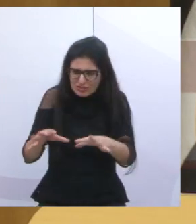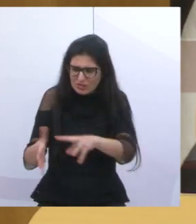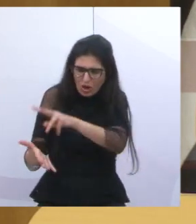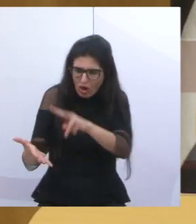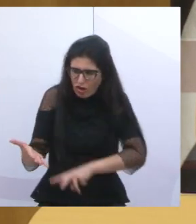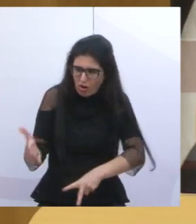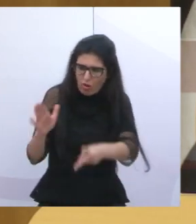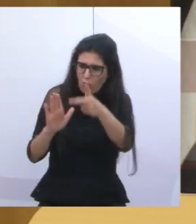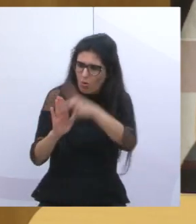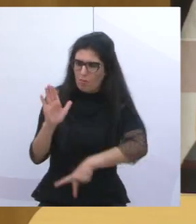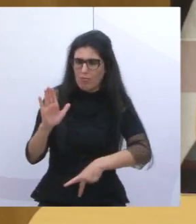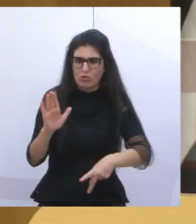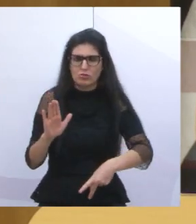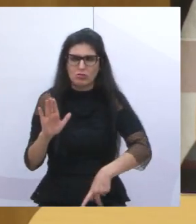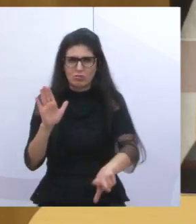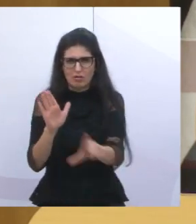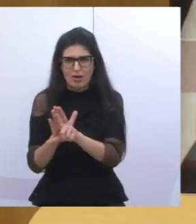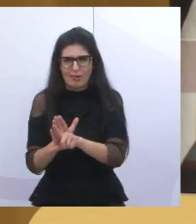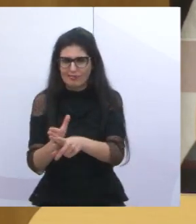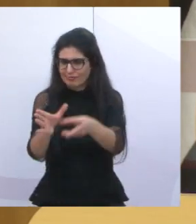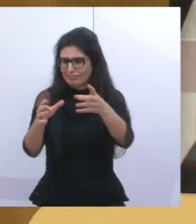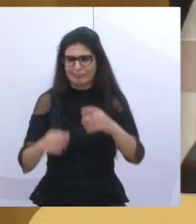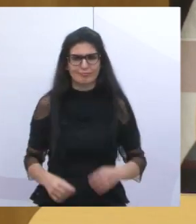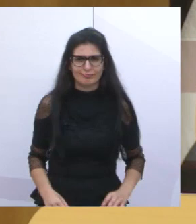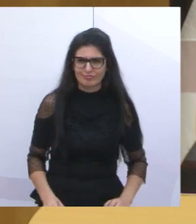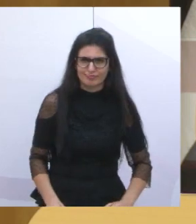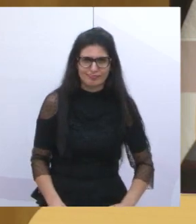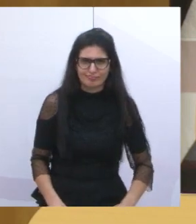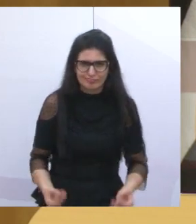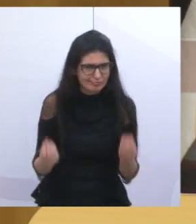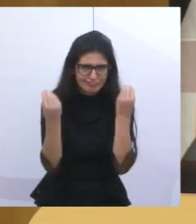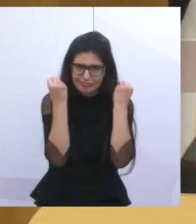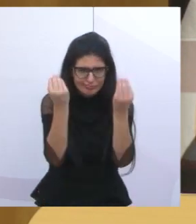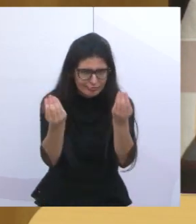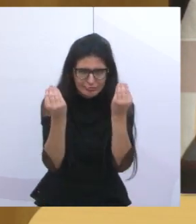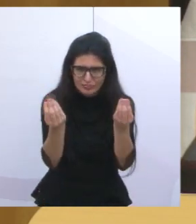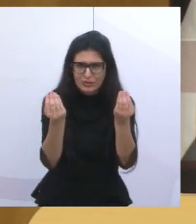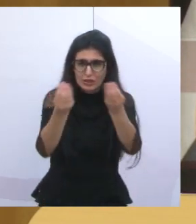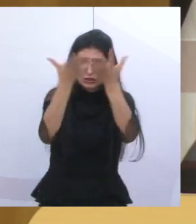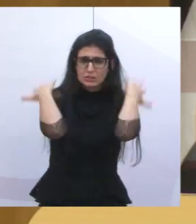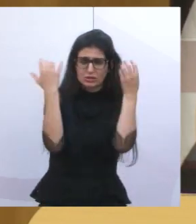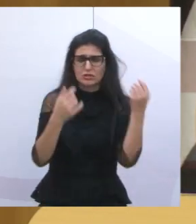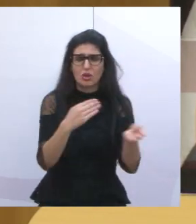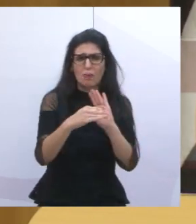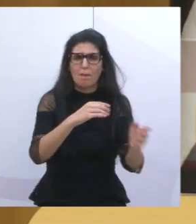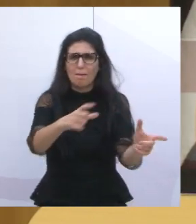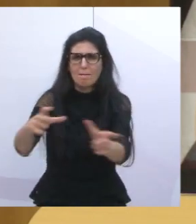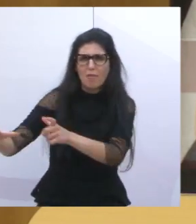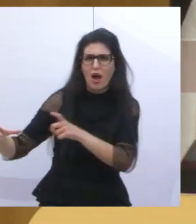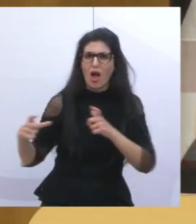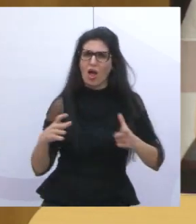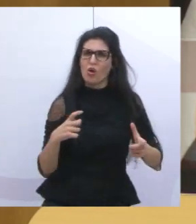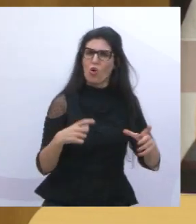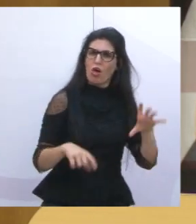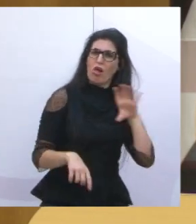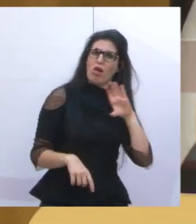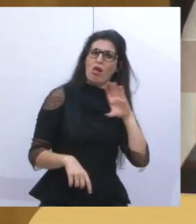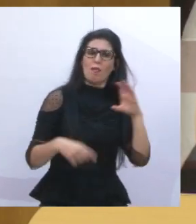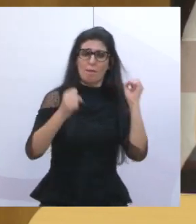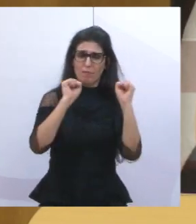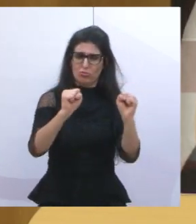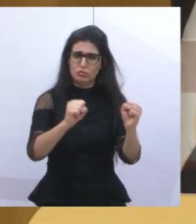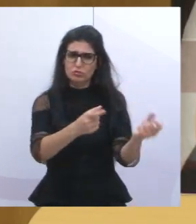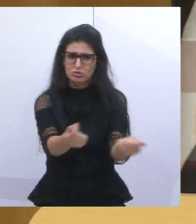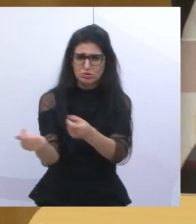esse projeto de lei para cá, se esqueceu desses bairros que têm condição de renda e conseguem fazer parceria com o poder